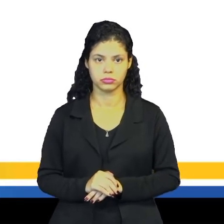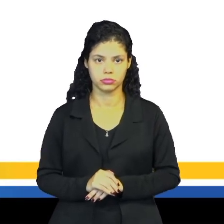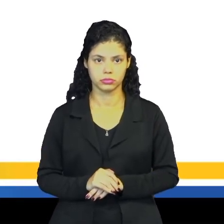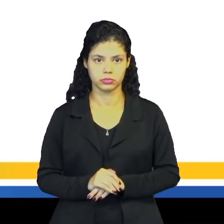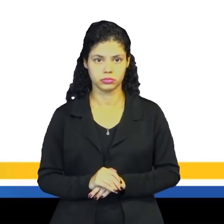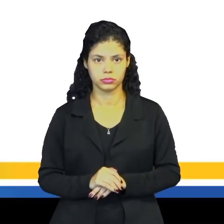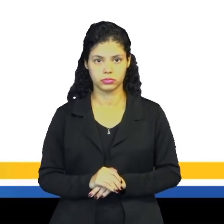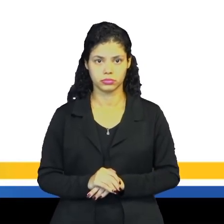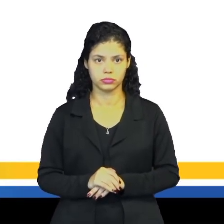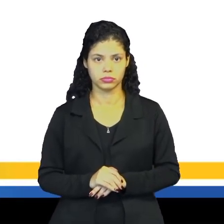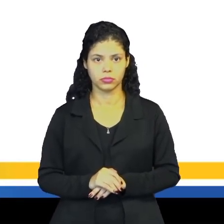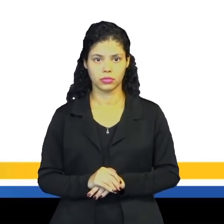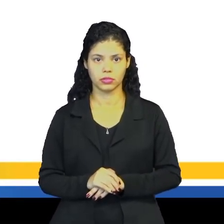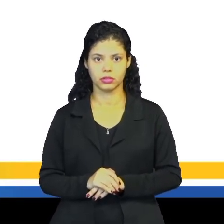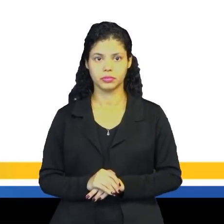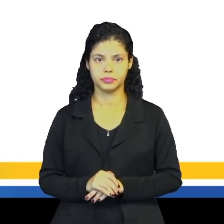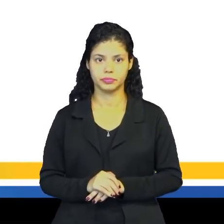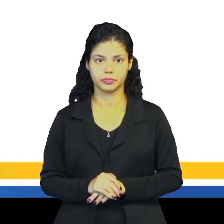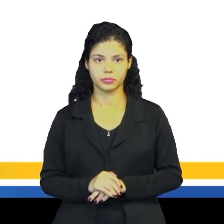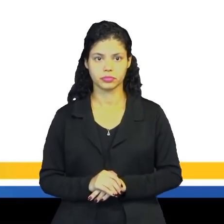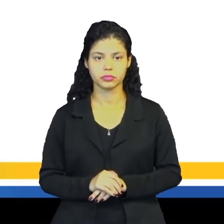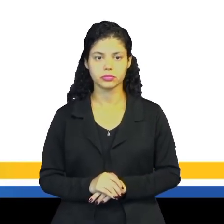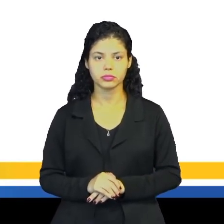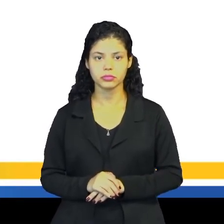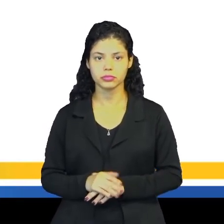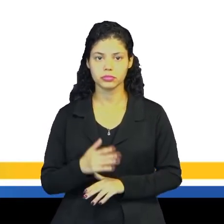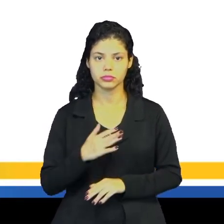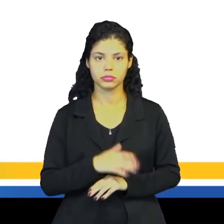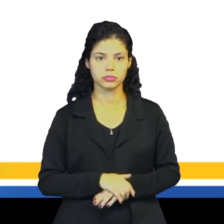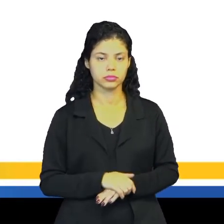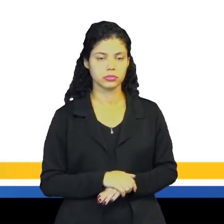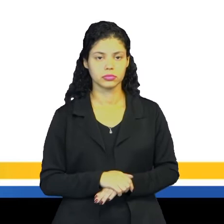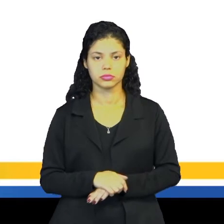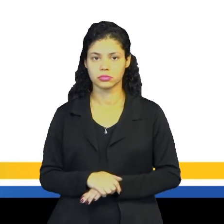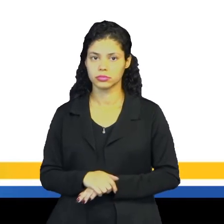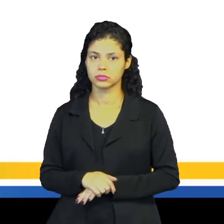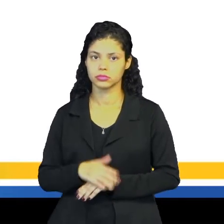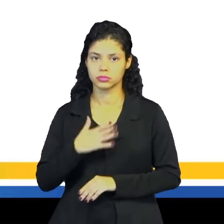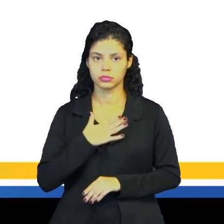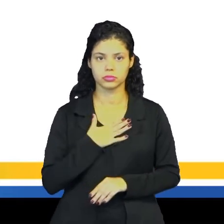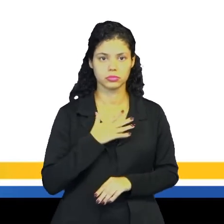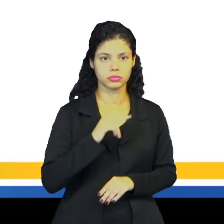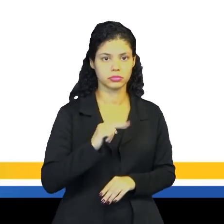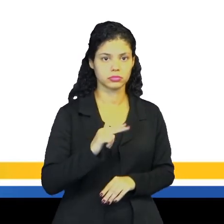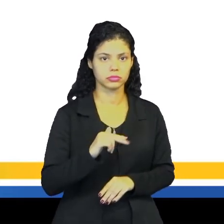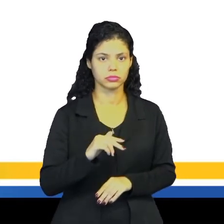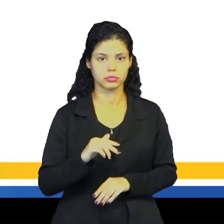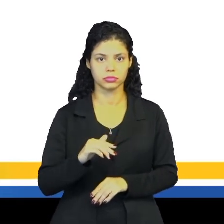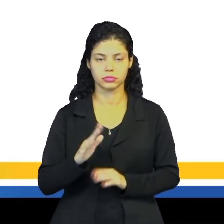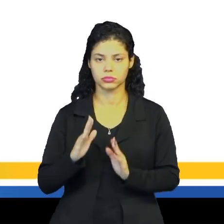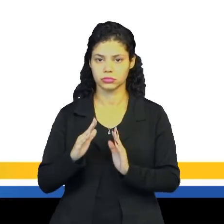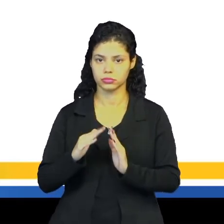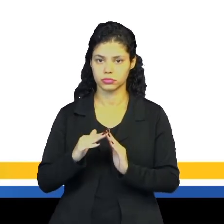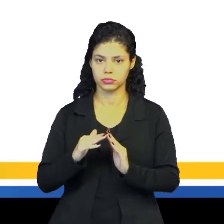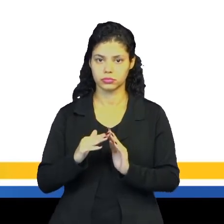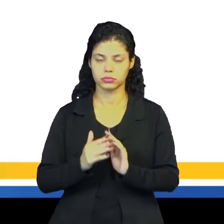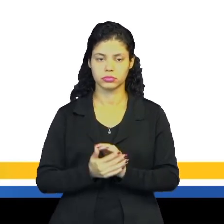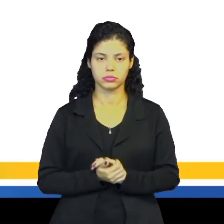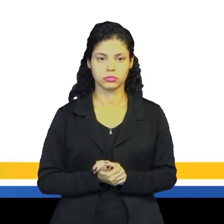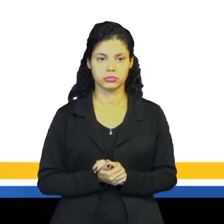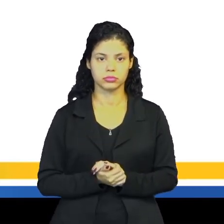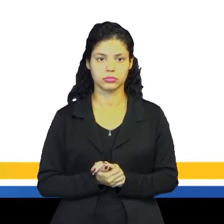Preposition at, nós temos ali indicação de lugar. My brother is at home. O meu irmão está em